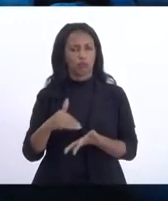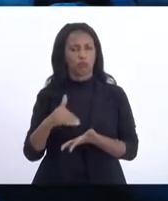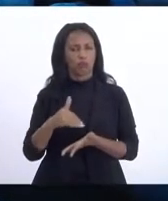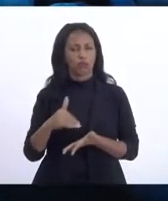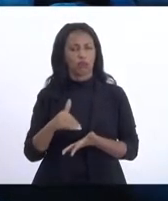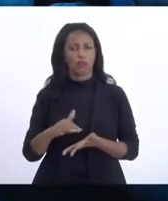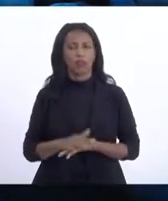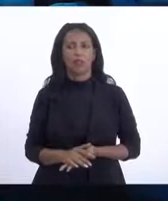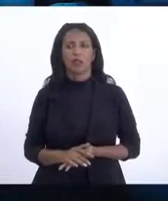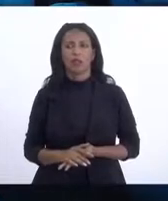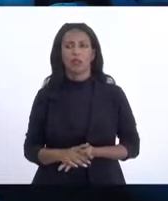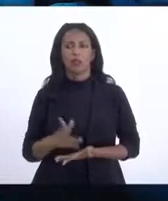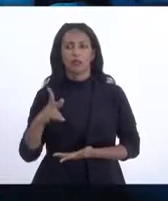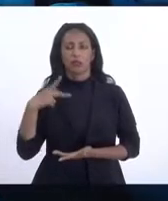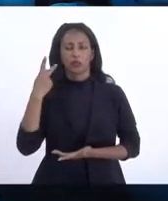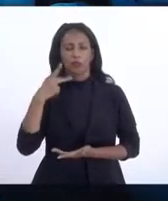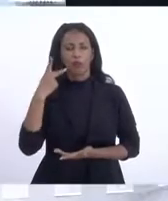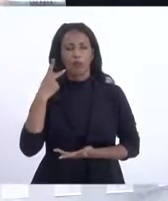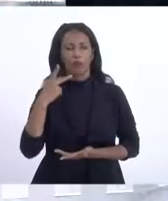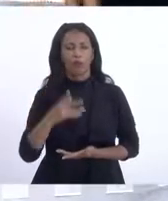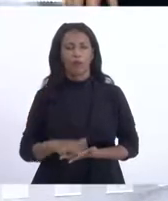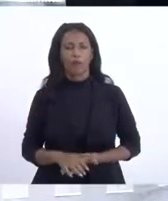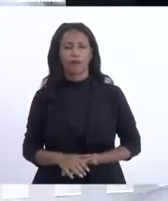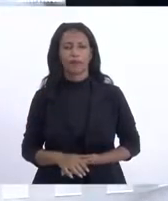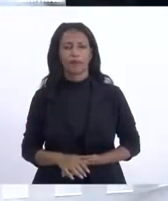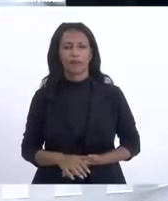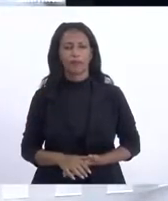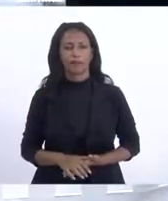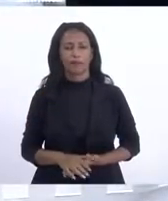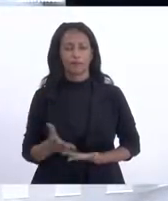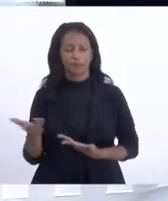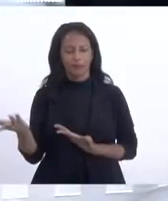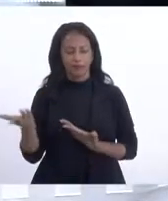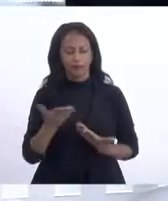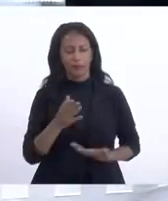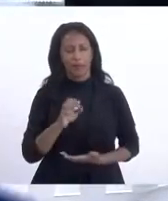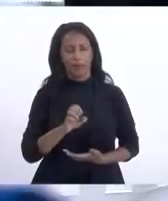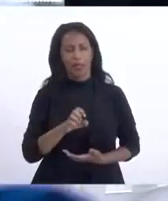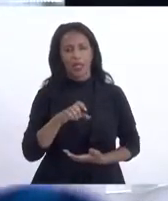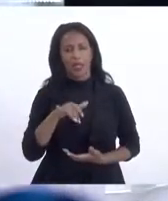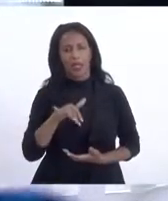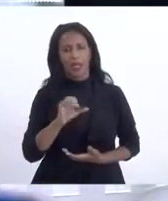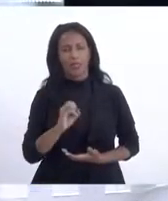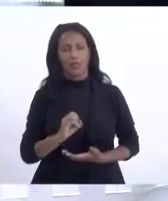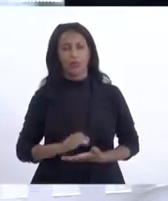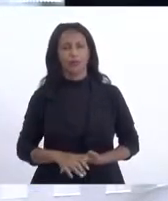executivo da Frente Parlamentar dos Consórcios Públicos do Estado do Rio de Janeiro. Vem para cá, Ézio.